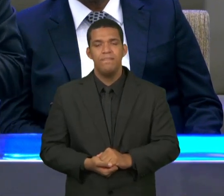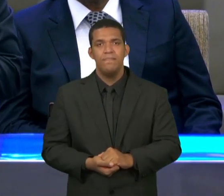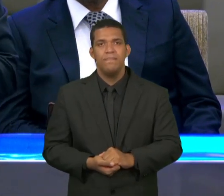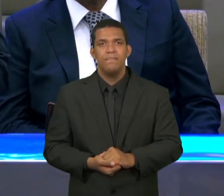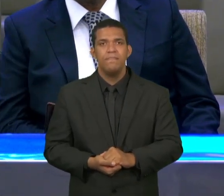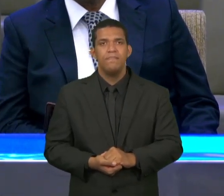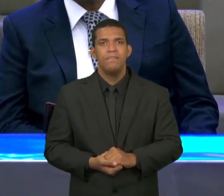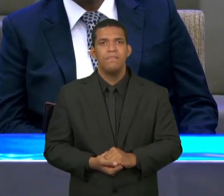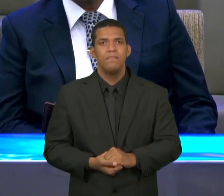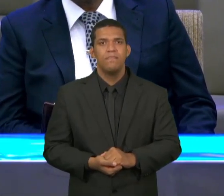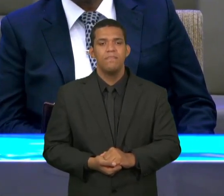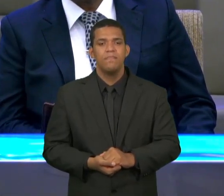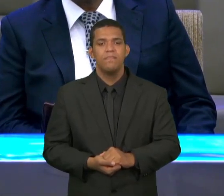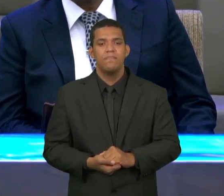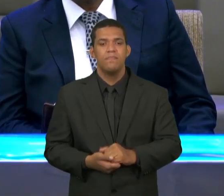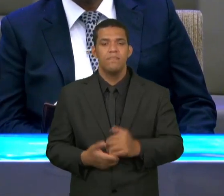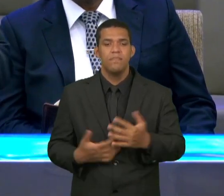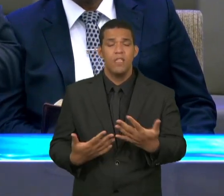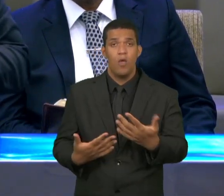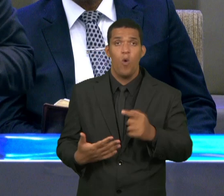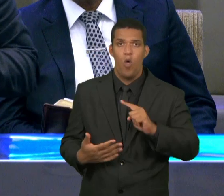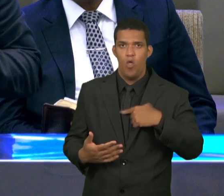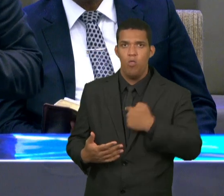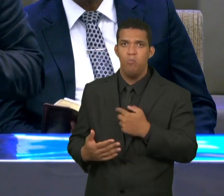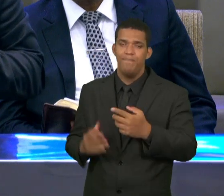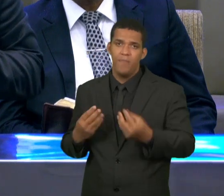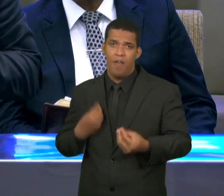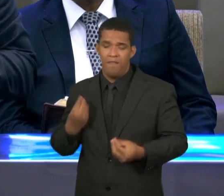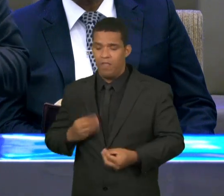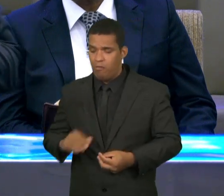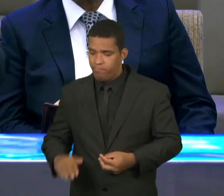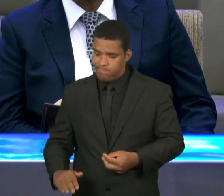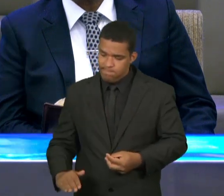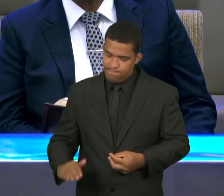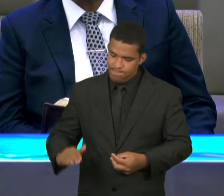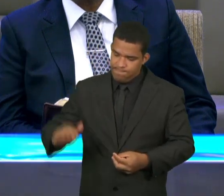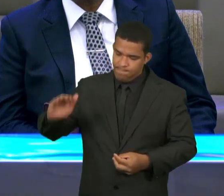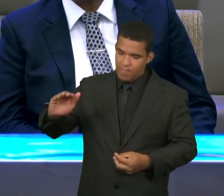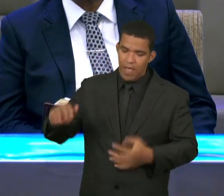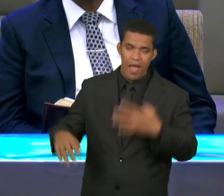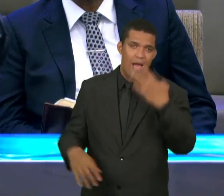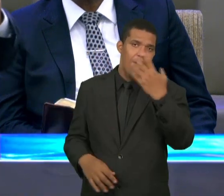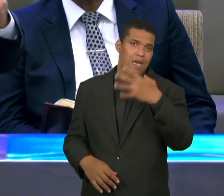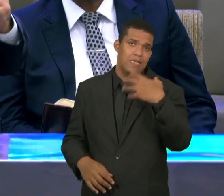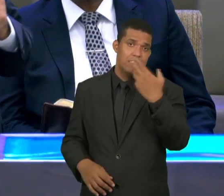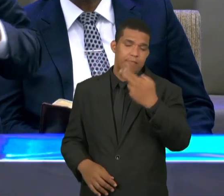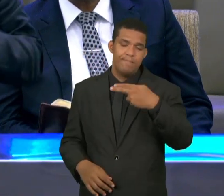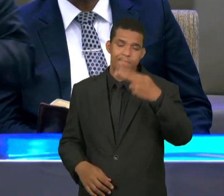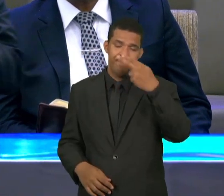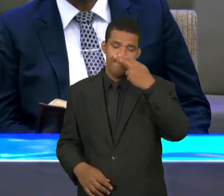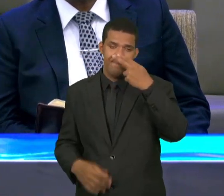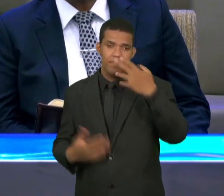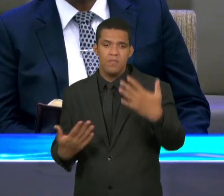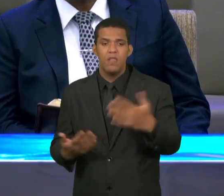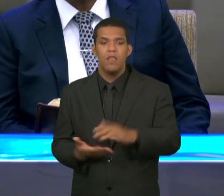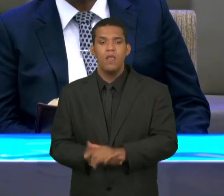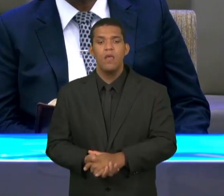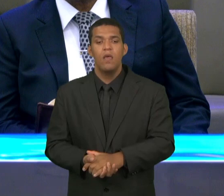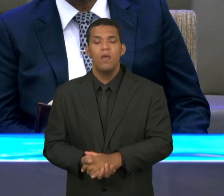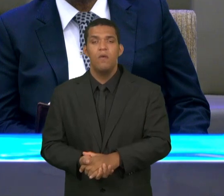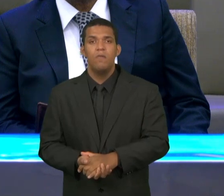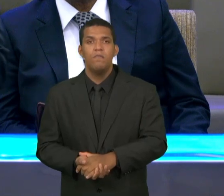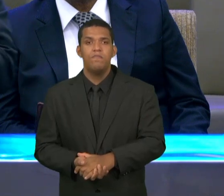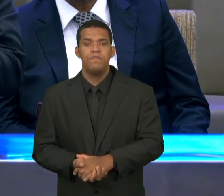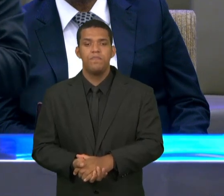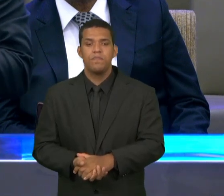Ele disse: nós crescemos com gospel. E sabe o que é que ele faz contigo, Elvis? Ele